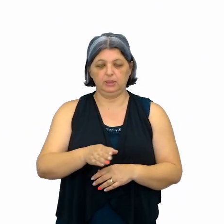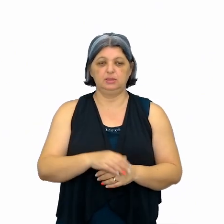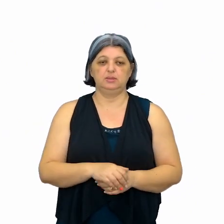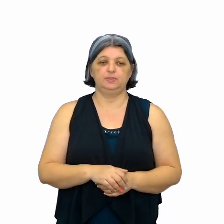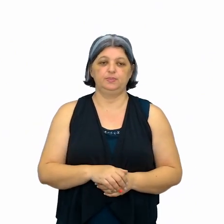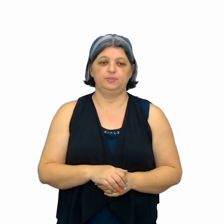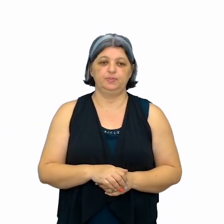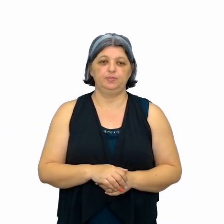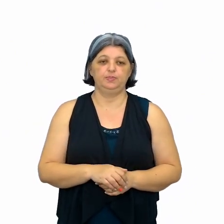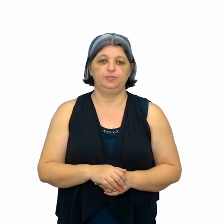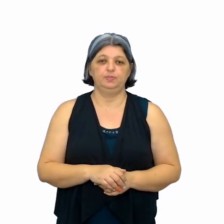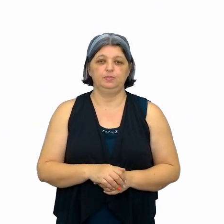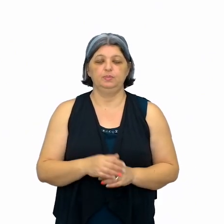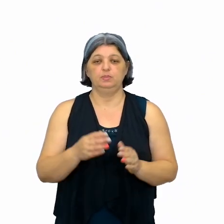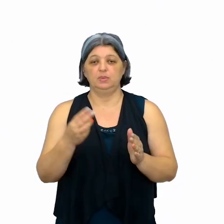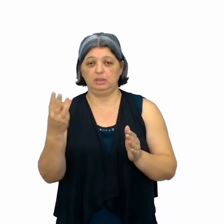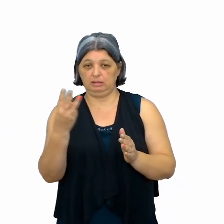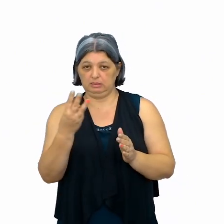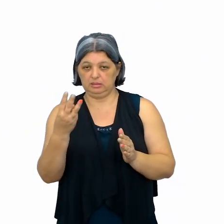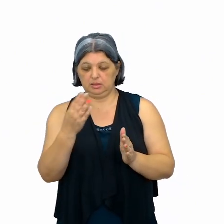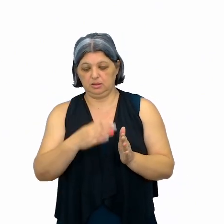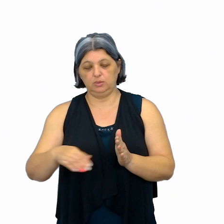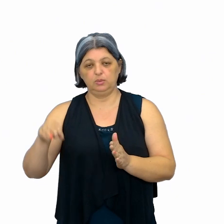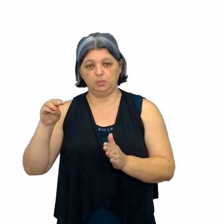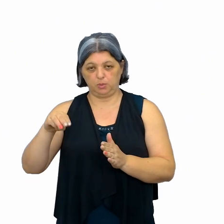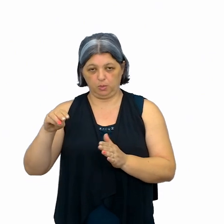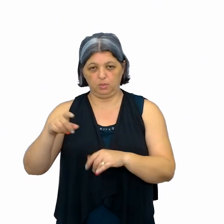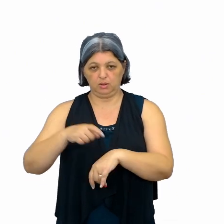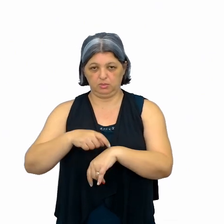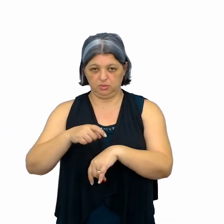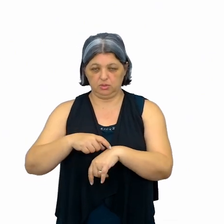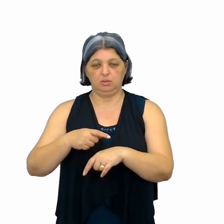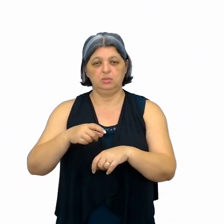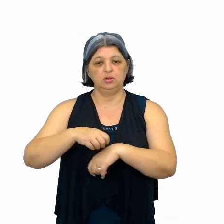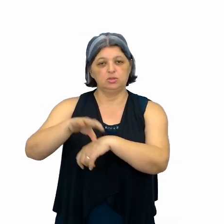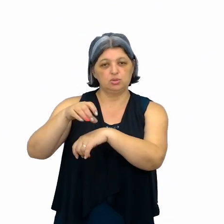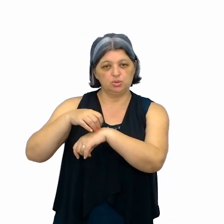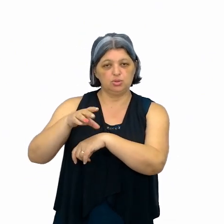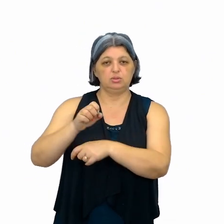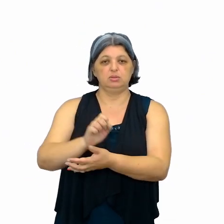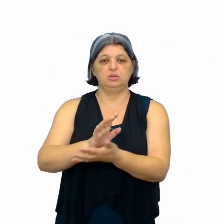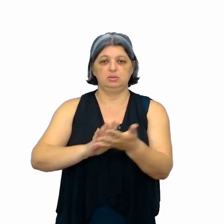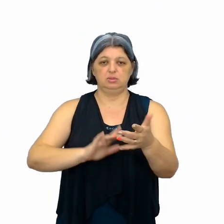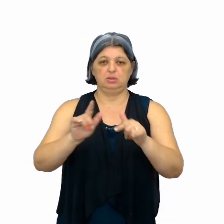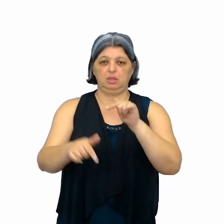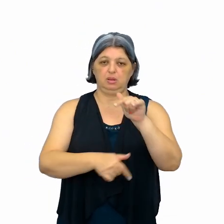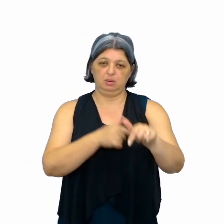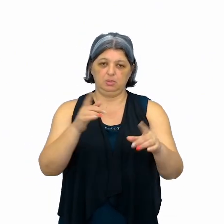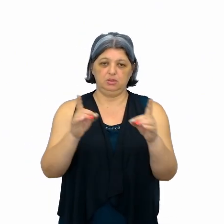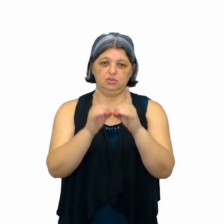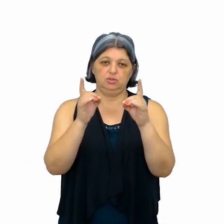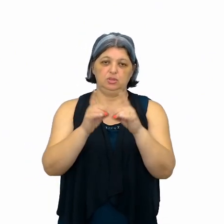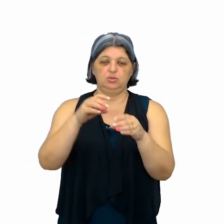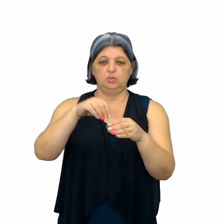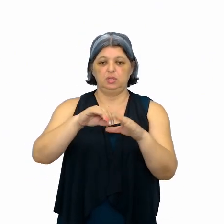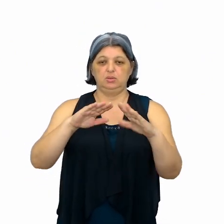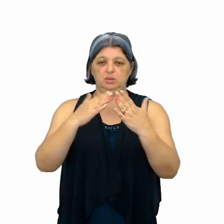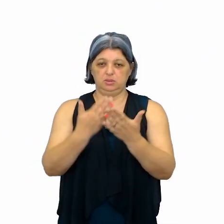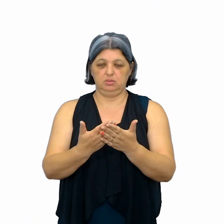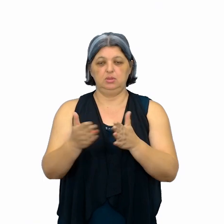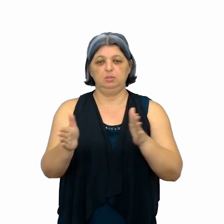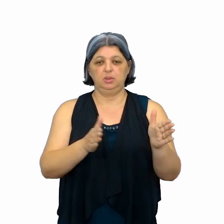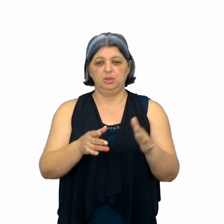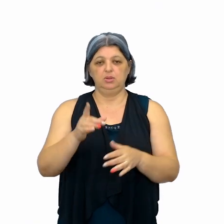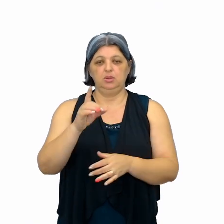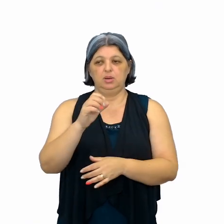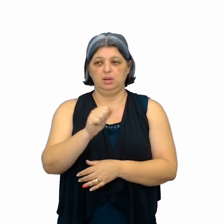por último, no terceiro momento, nós traremos algumas sugestões para o trabalho didático na escola durante a